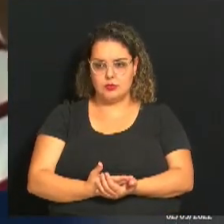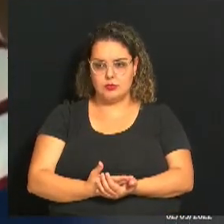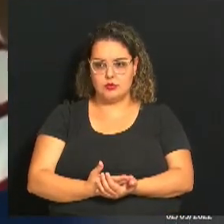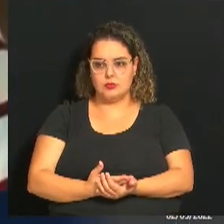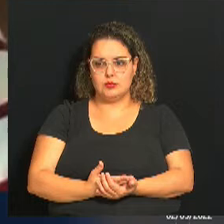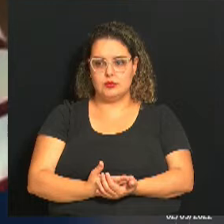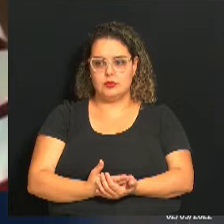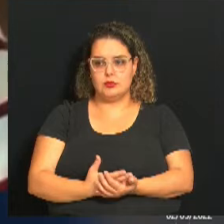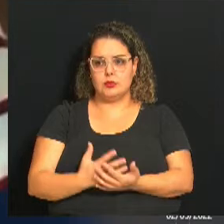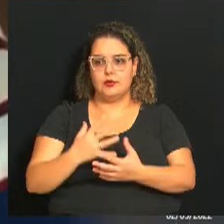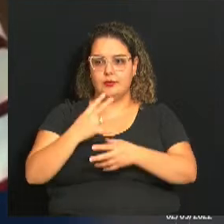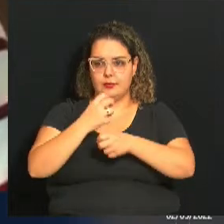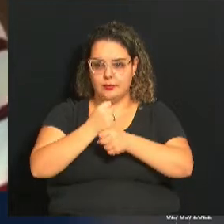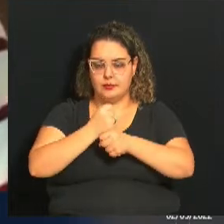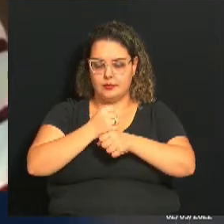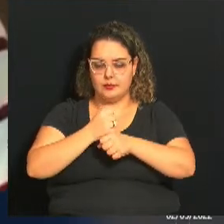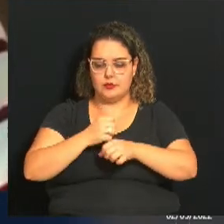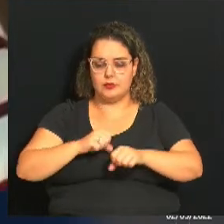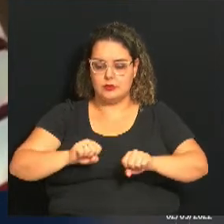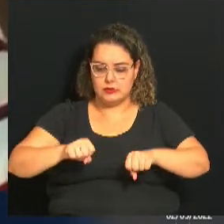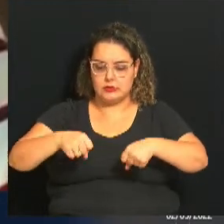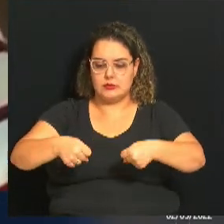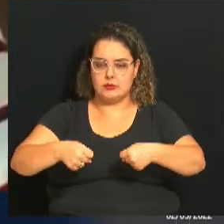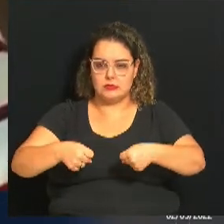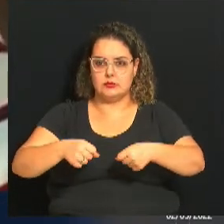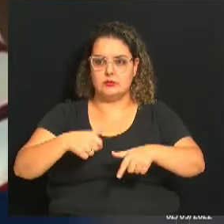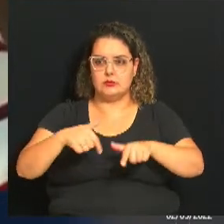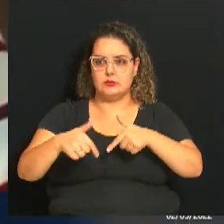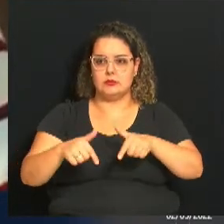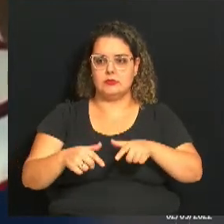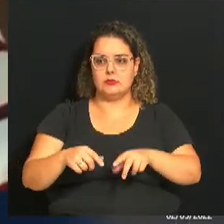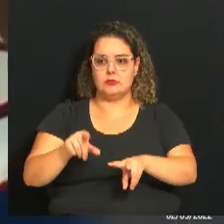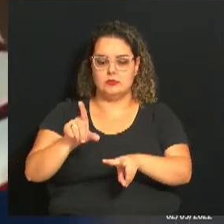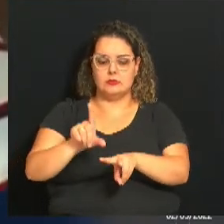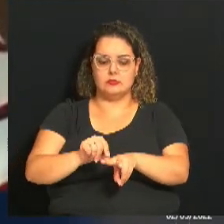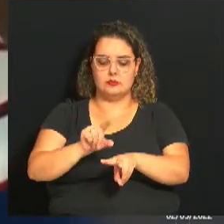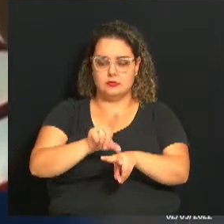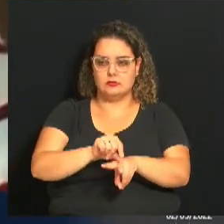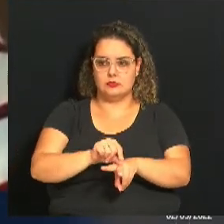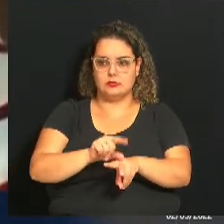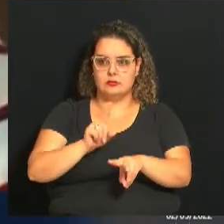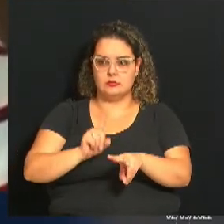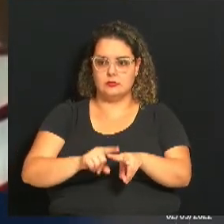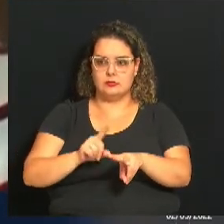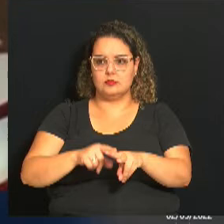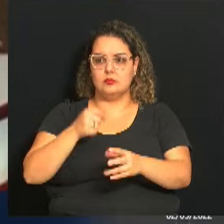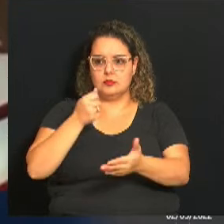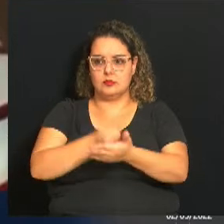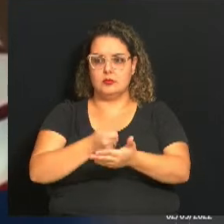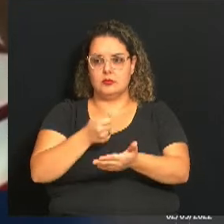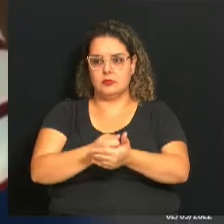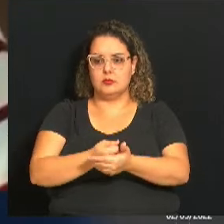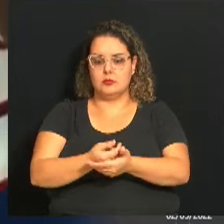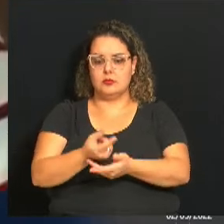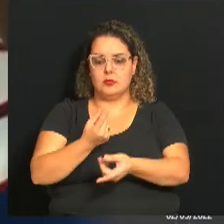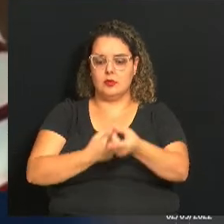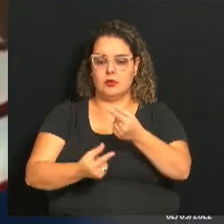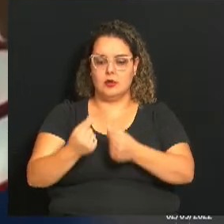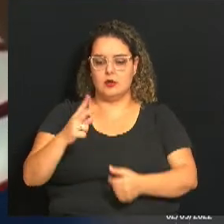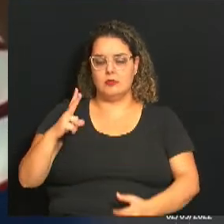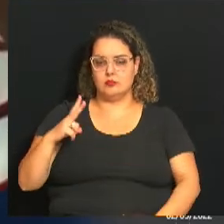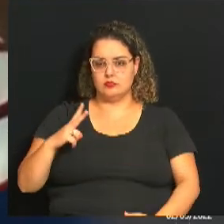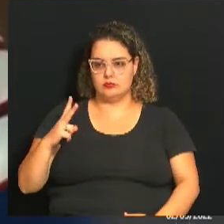em dois segmentos. Aqueles que exigem investimento privado e aqueles